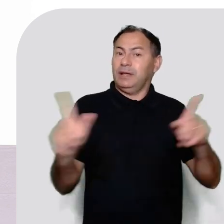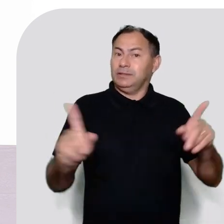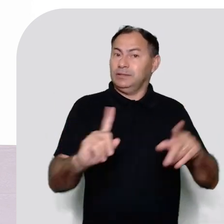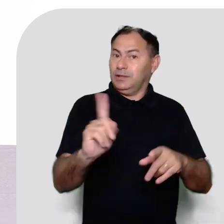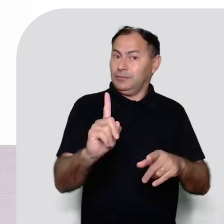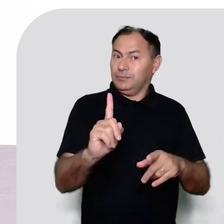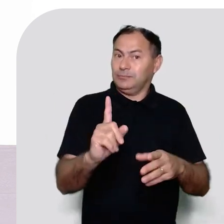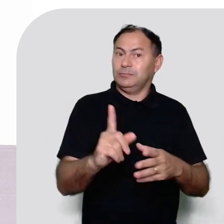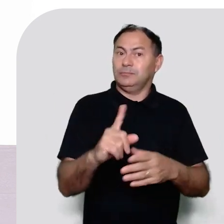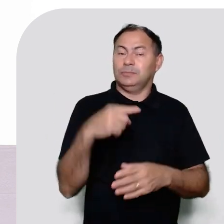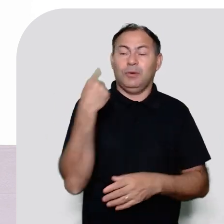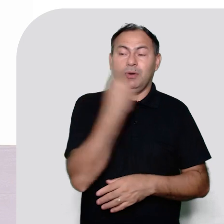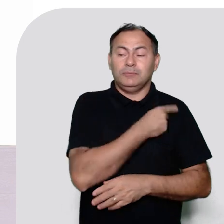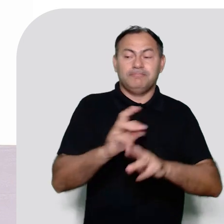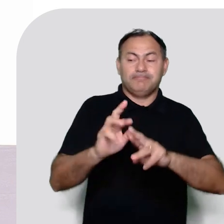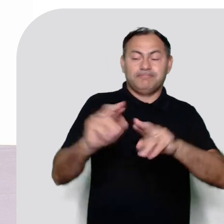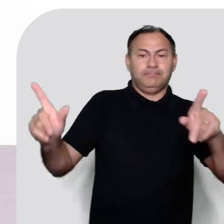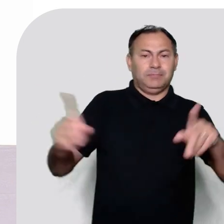diferentes,